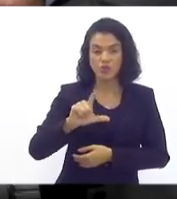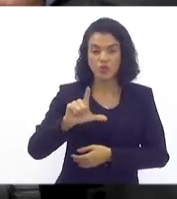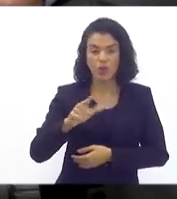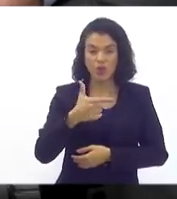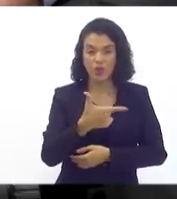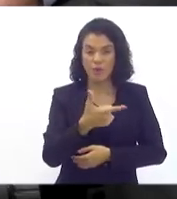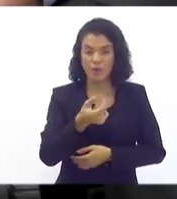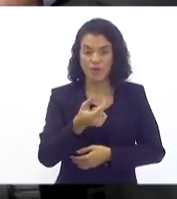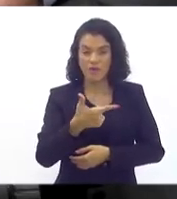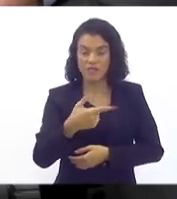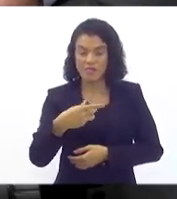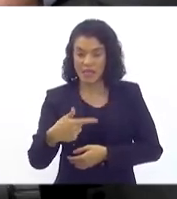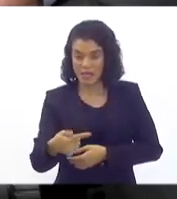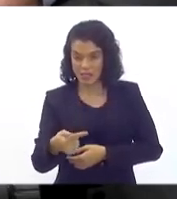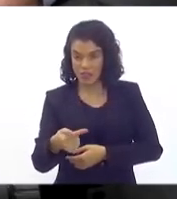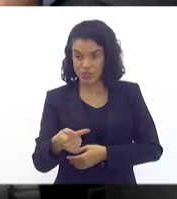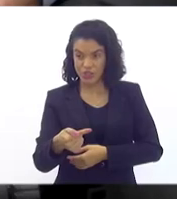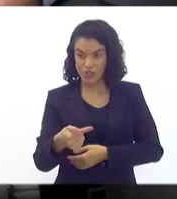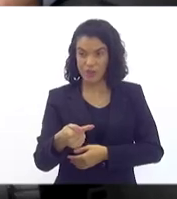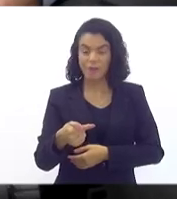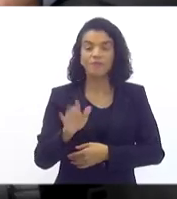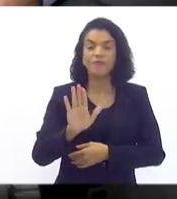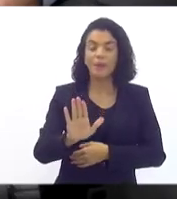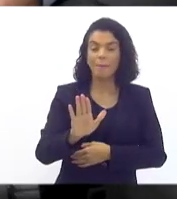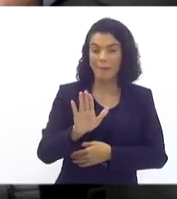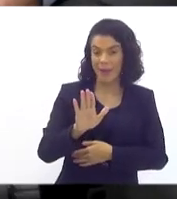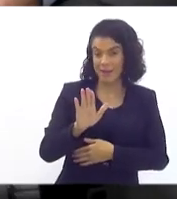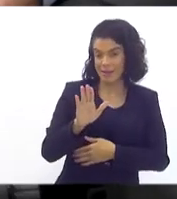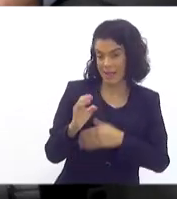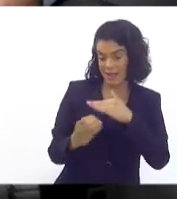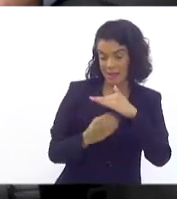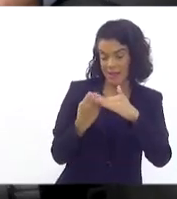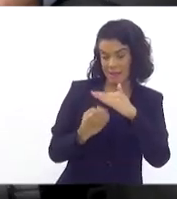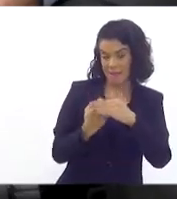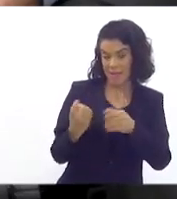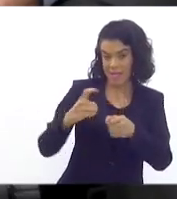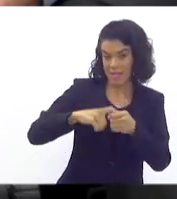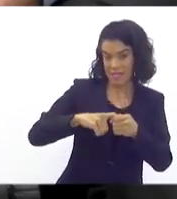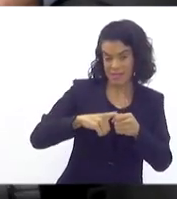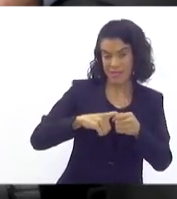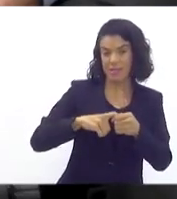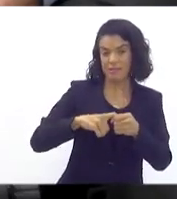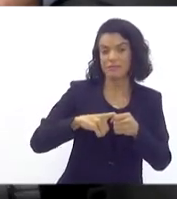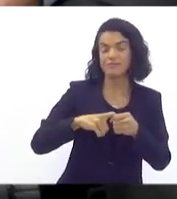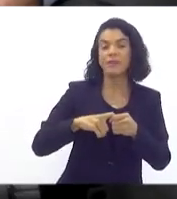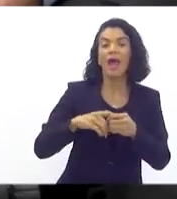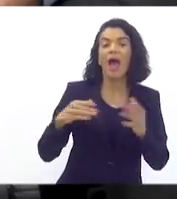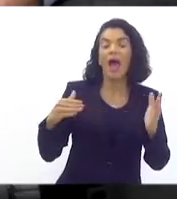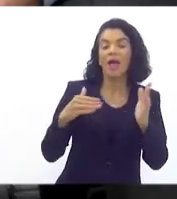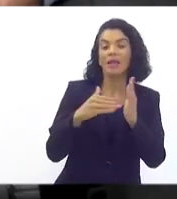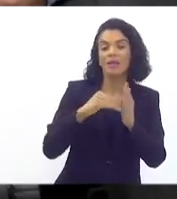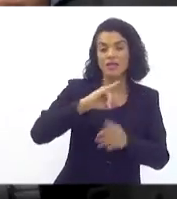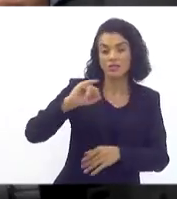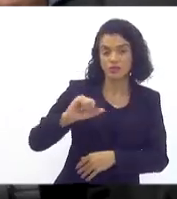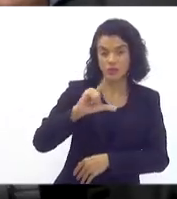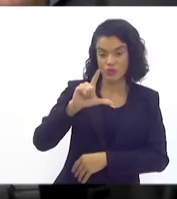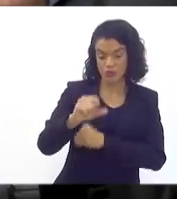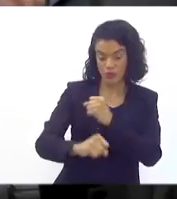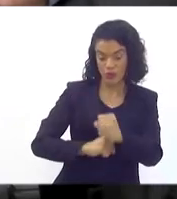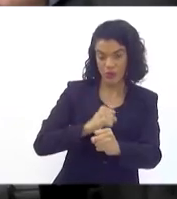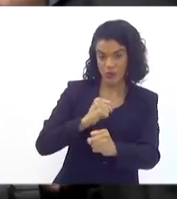2027 mas a concessionária tem até o ano que vem julho do ano que vem